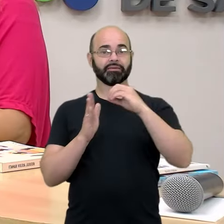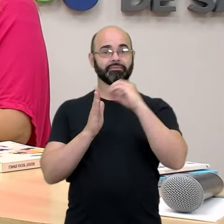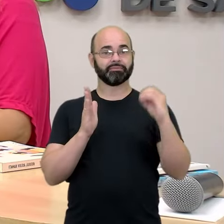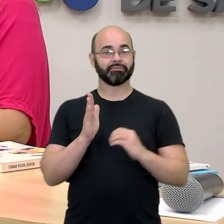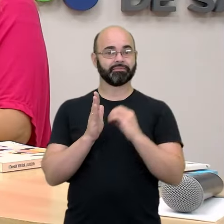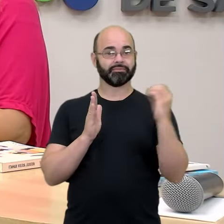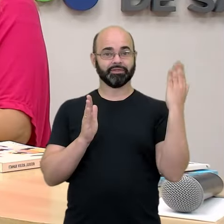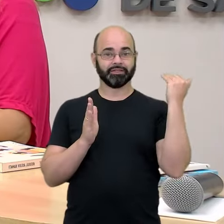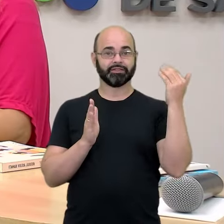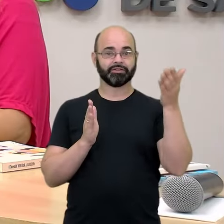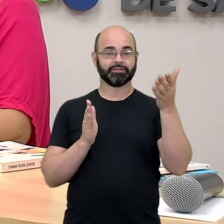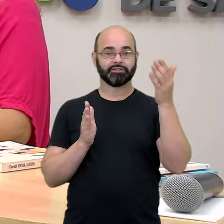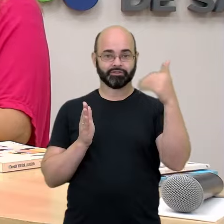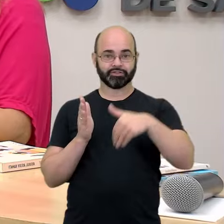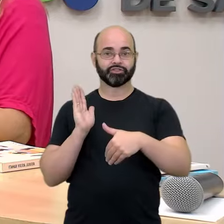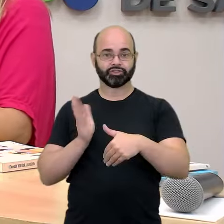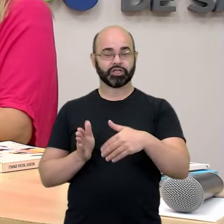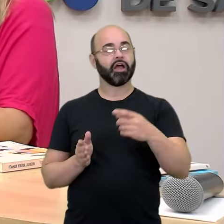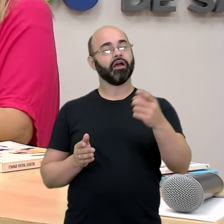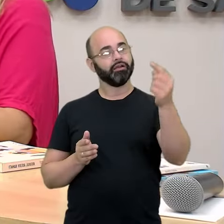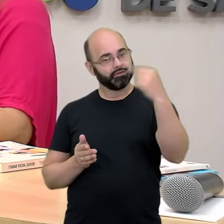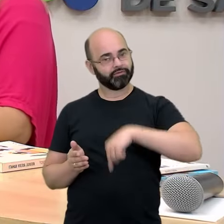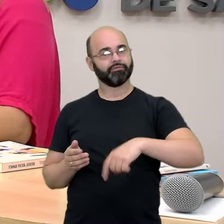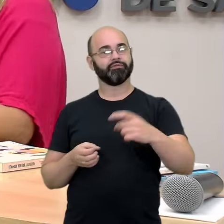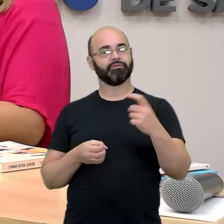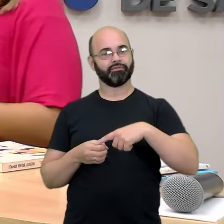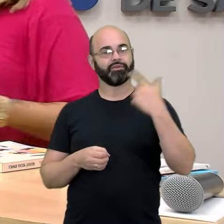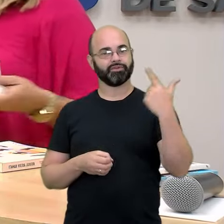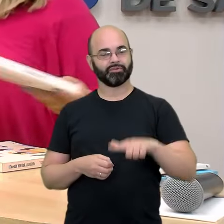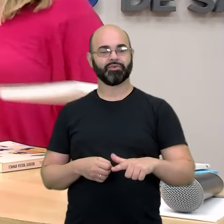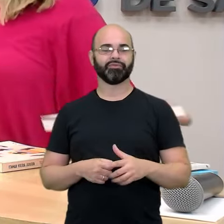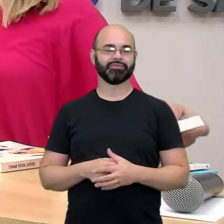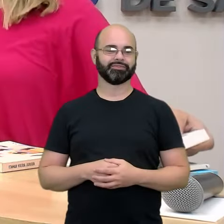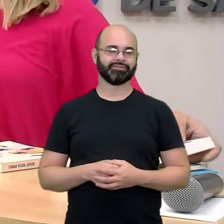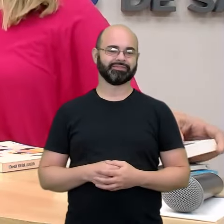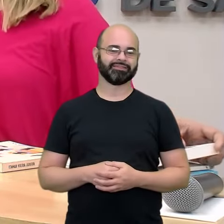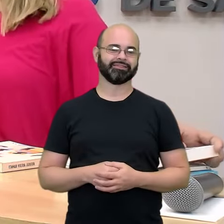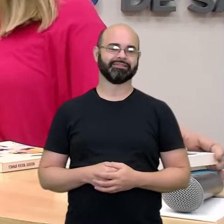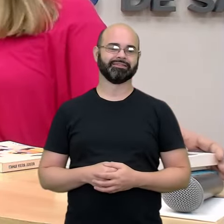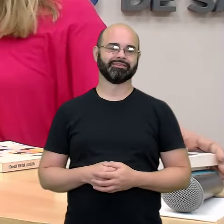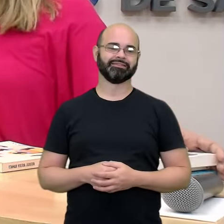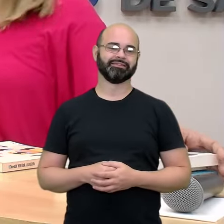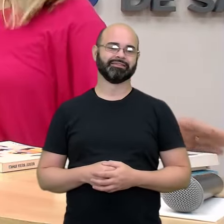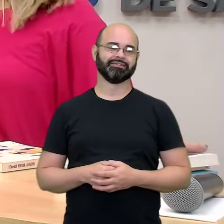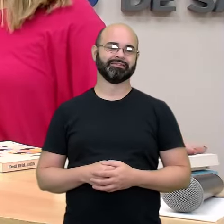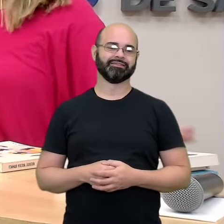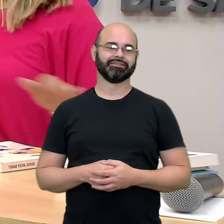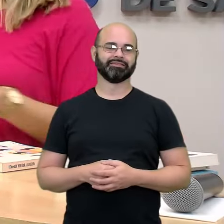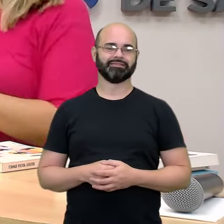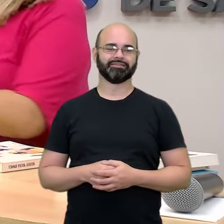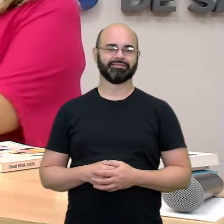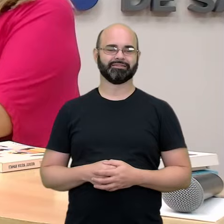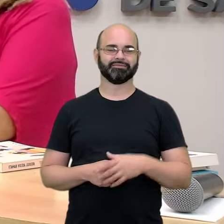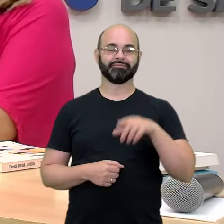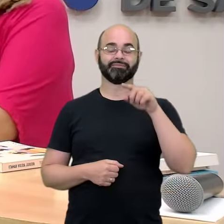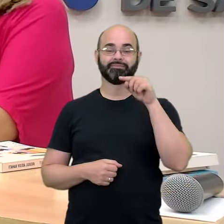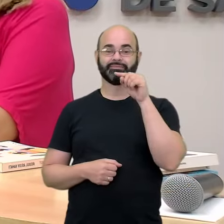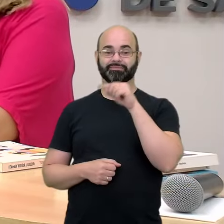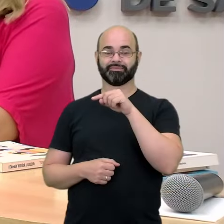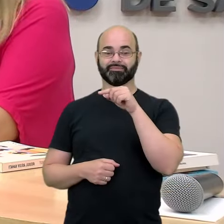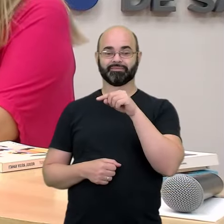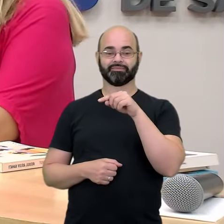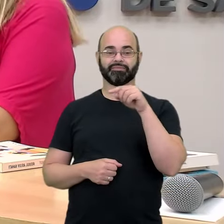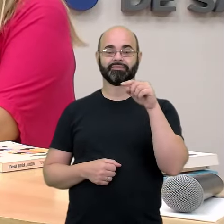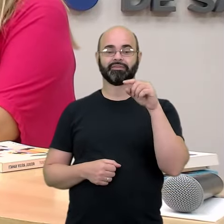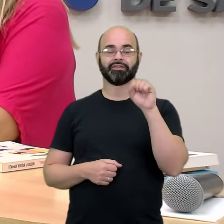esperamos você aqui novamente. Opa! E aqui um escritor também da periferia de São Paulo, ó, esse aqui tem na sua biblioteca, tá? Que é o